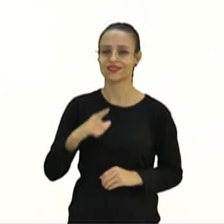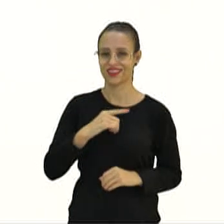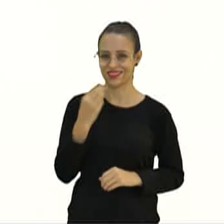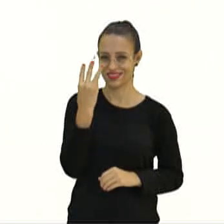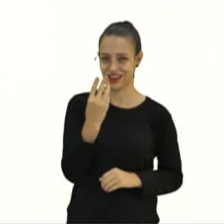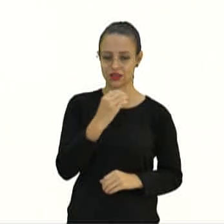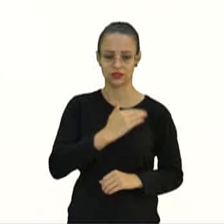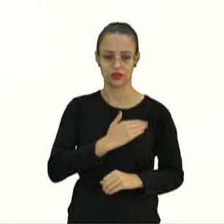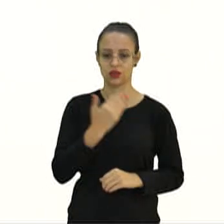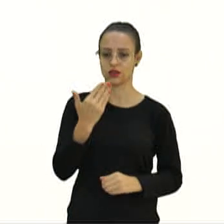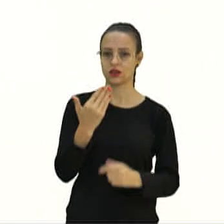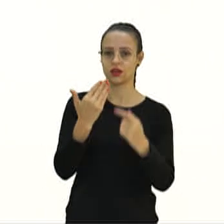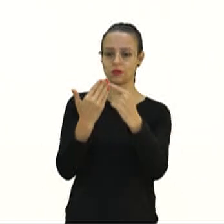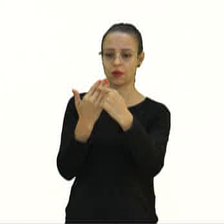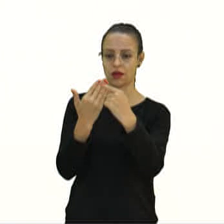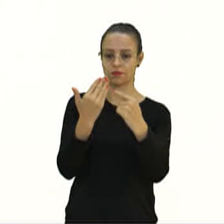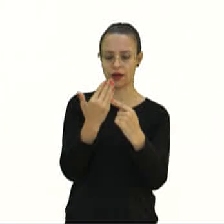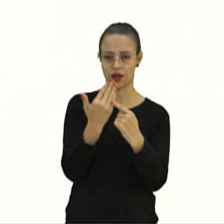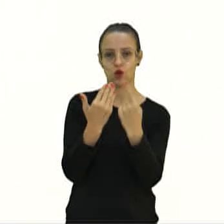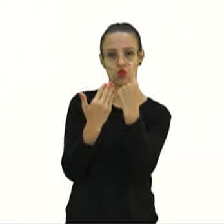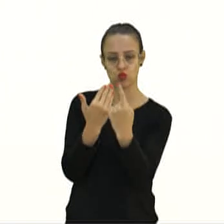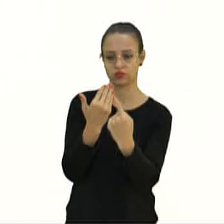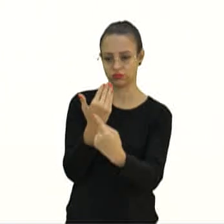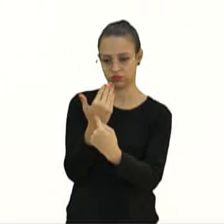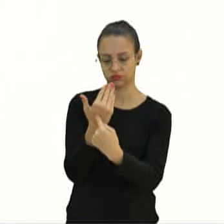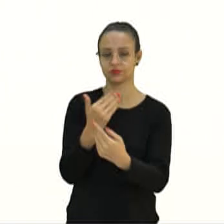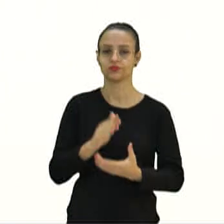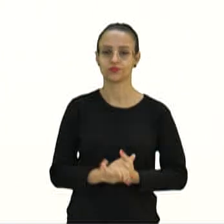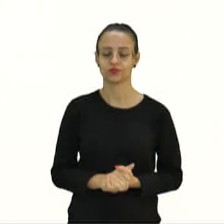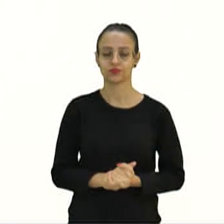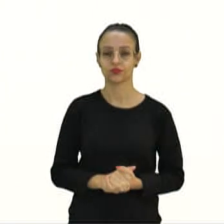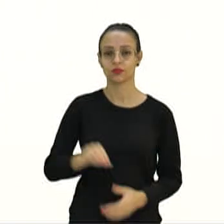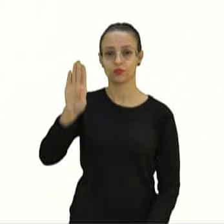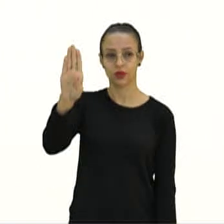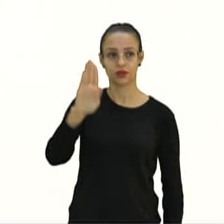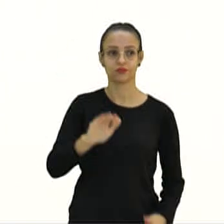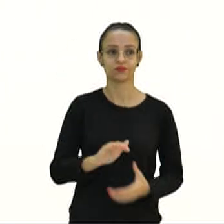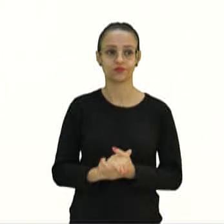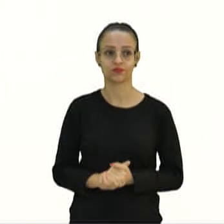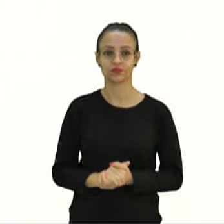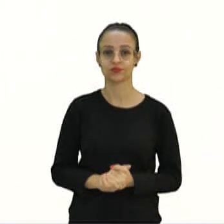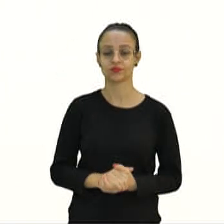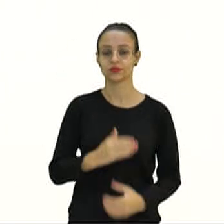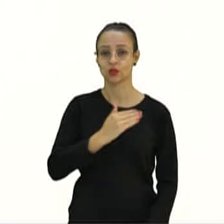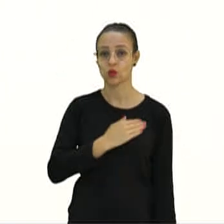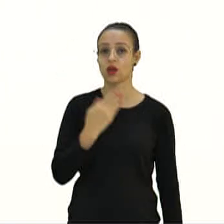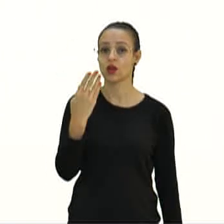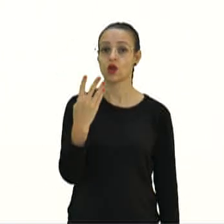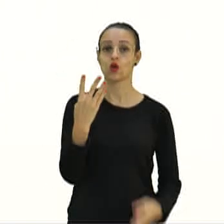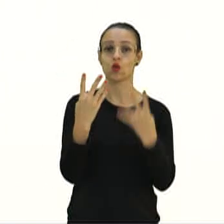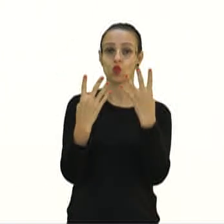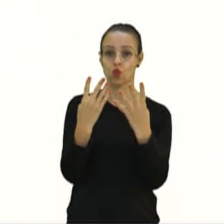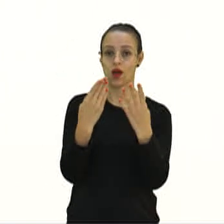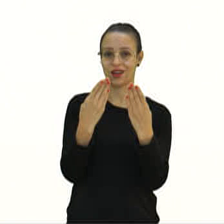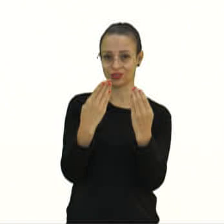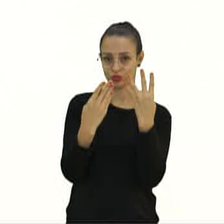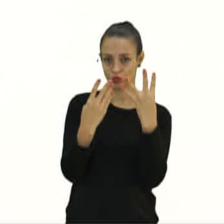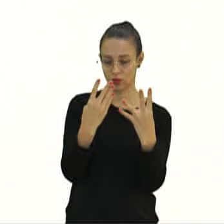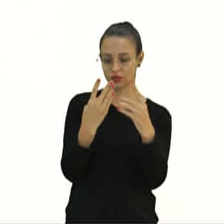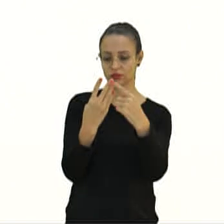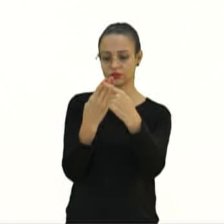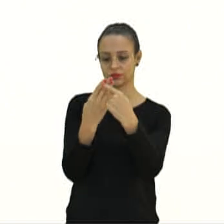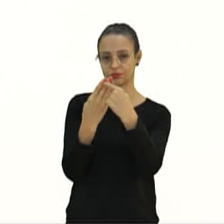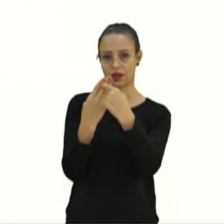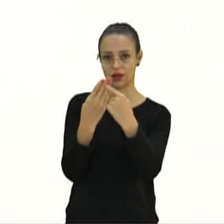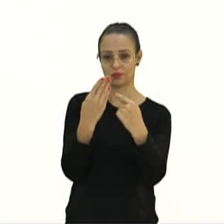3 cavidades, sendo 2 átrios e um ventrículo. Na letra B, 4 cavidades, um átrio direito, um